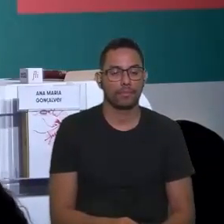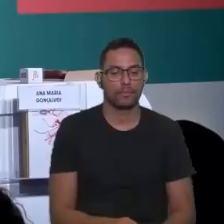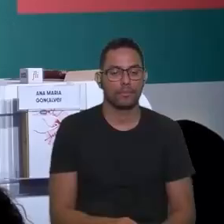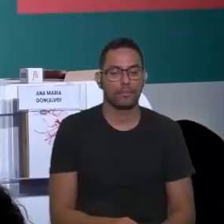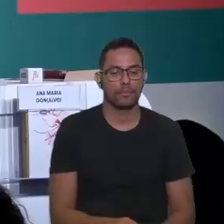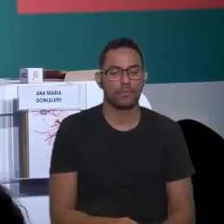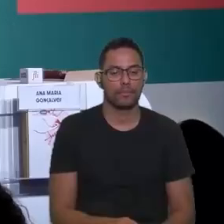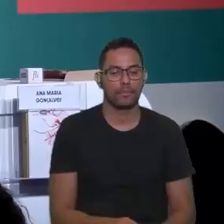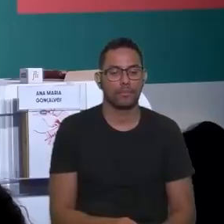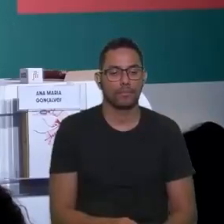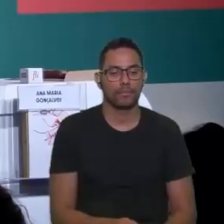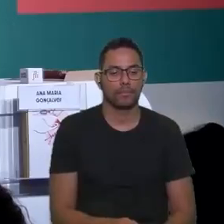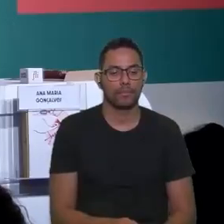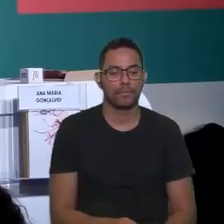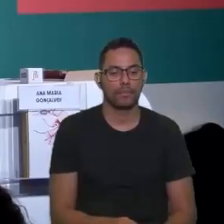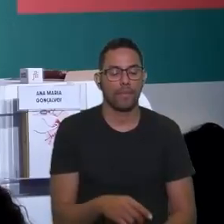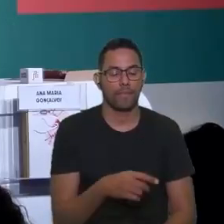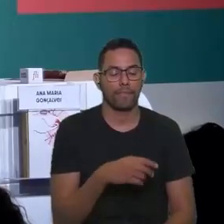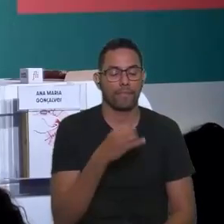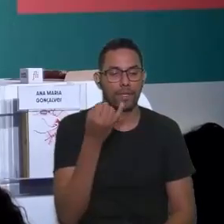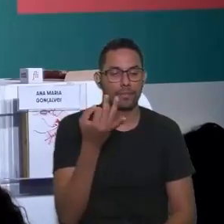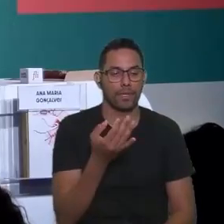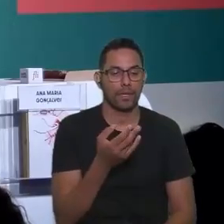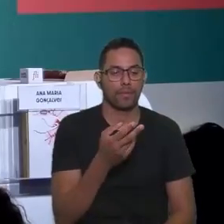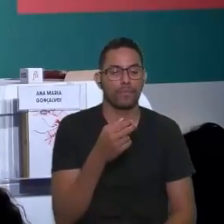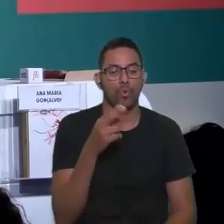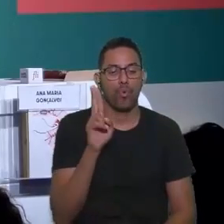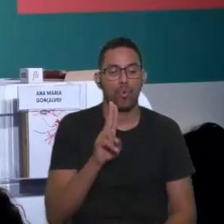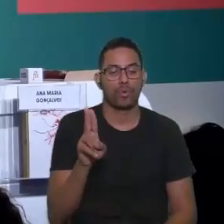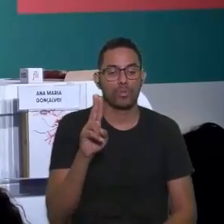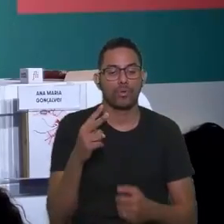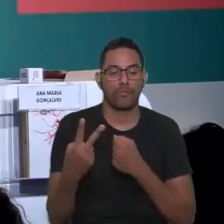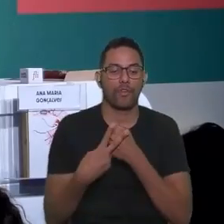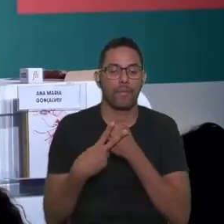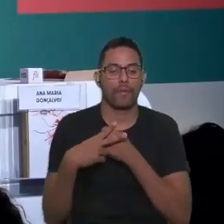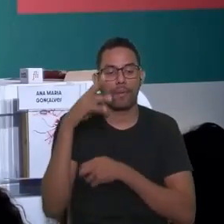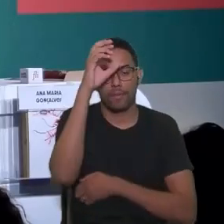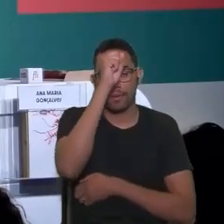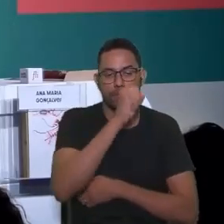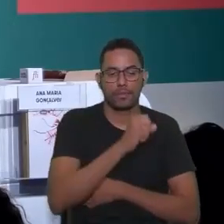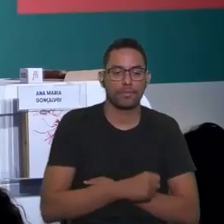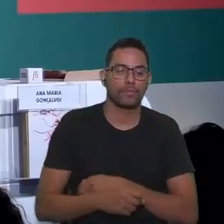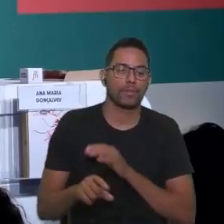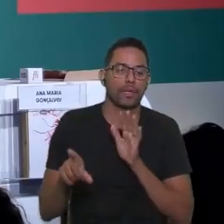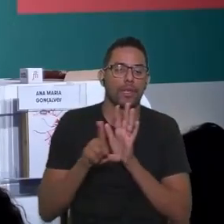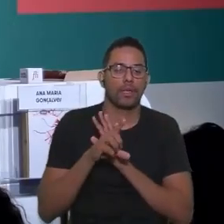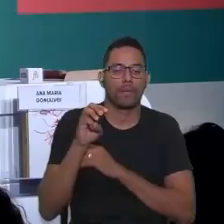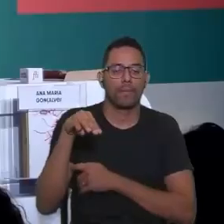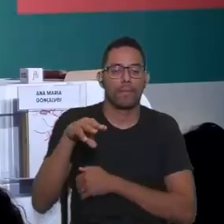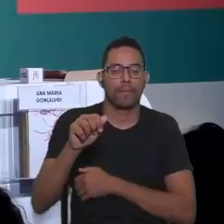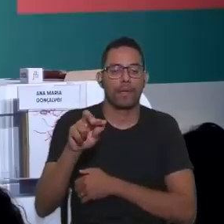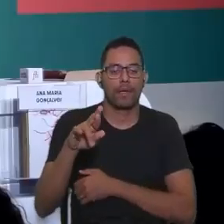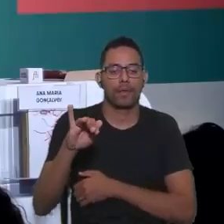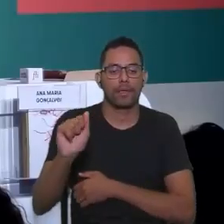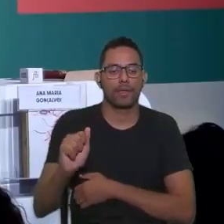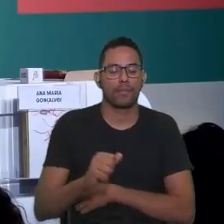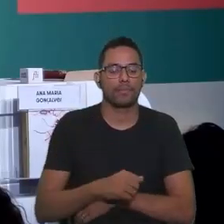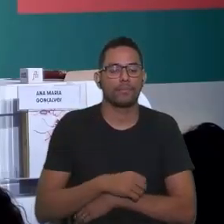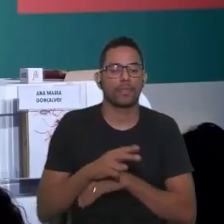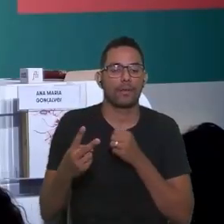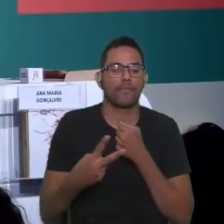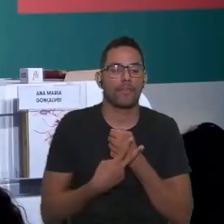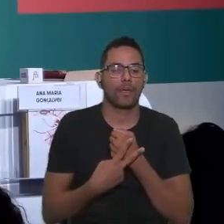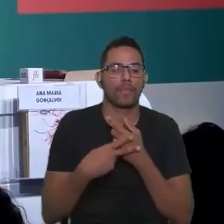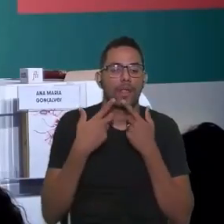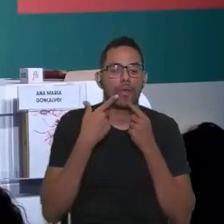porque, para falar disso, né, eu uso muito um verbo que eu aprendi com a Leda Maria Martins e Kutiganá, que é o verbo